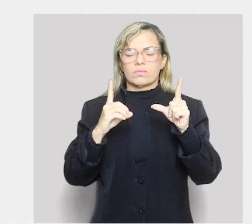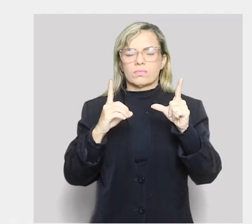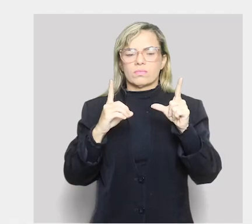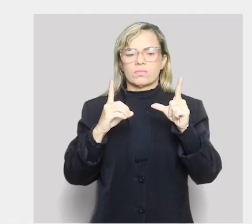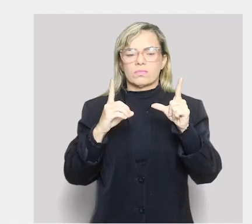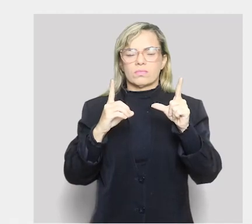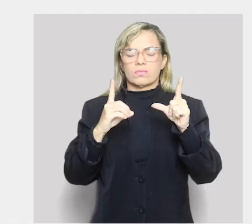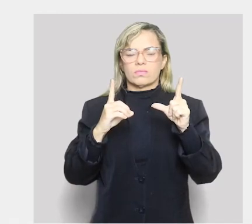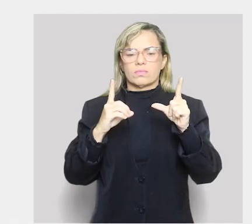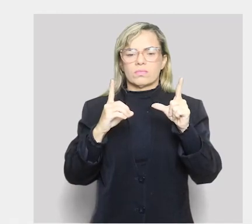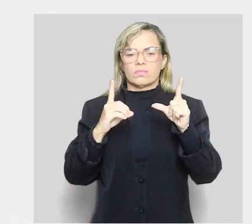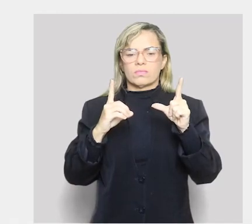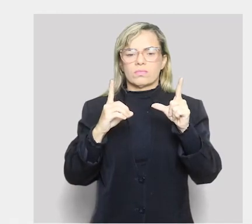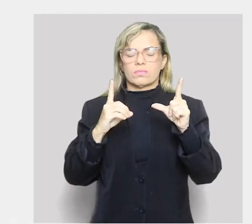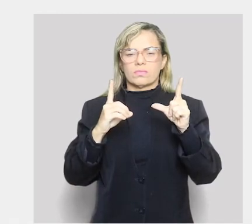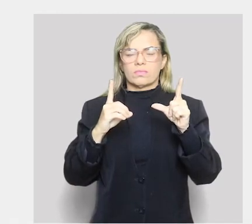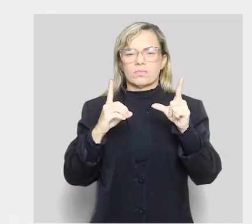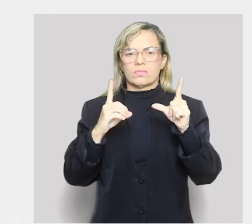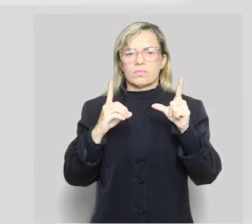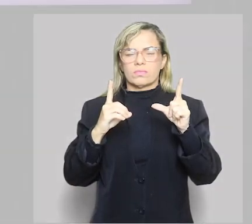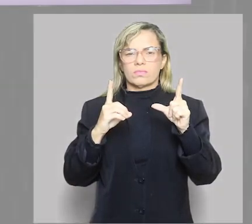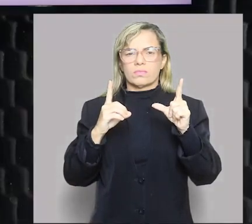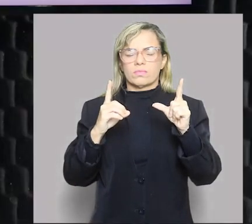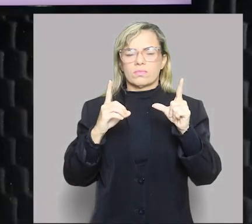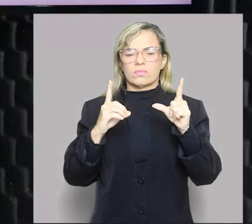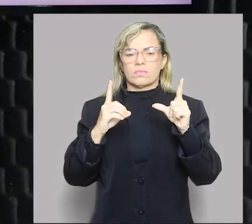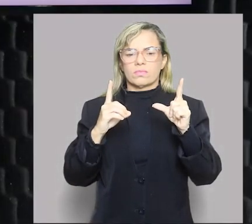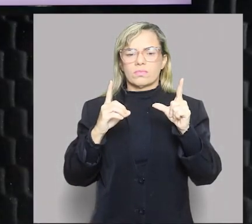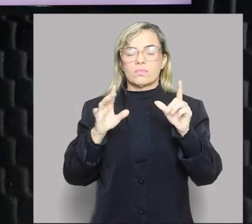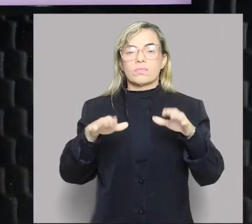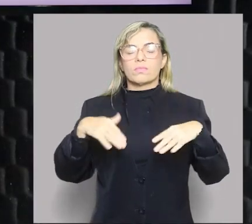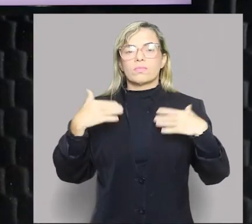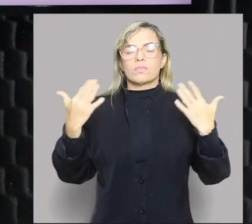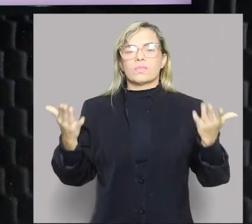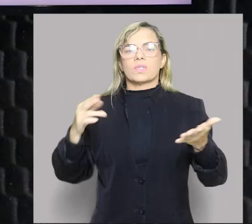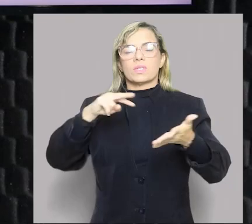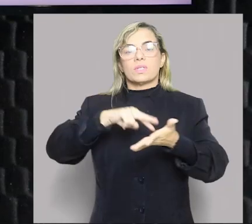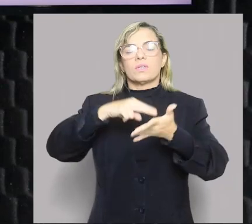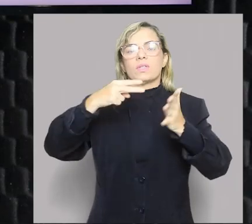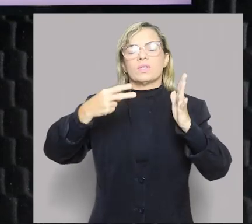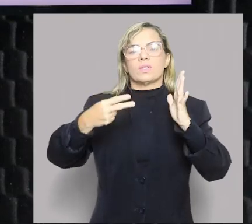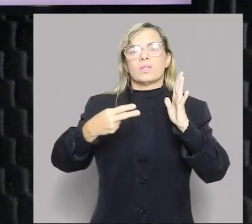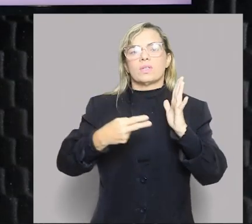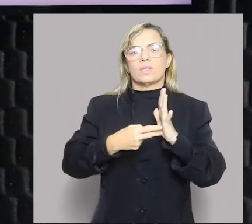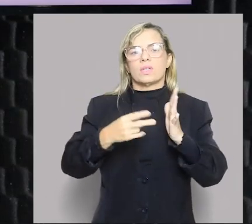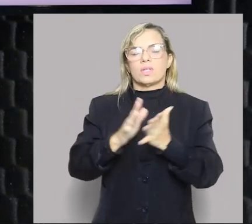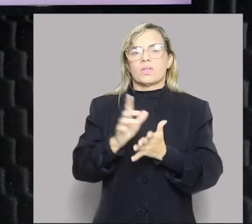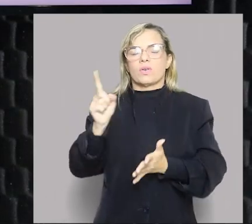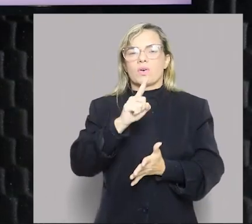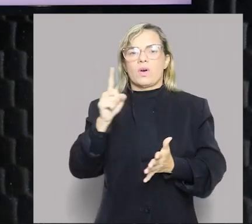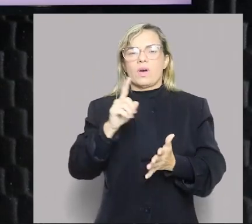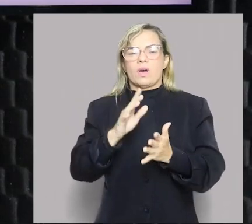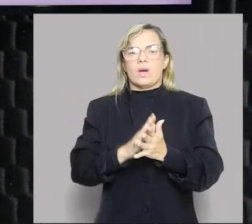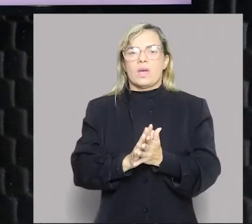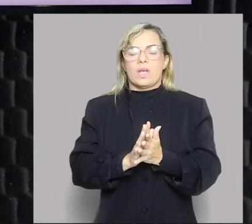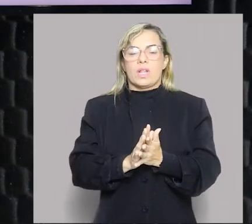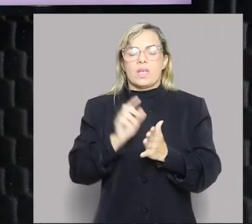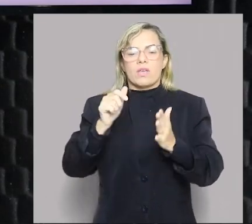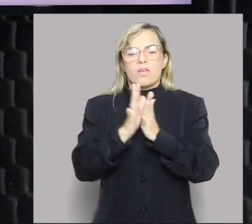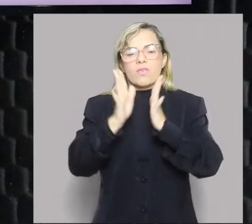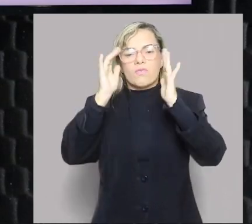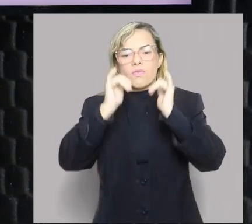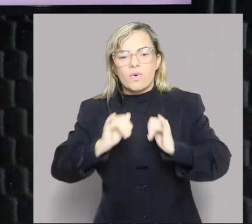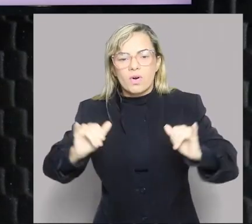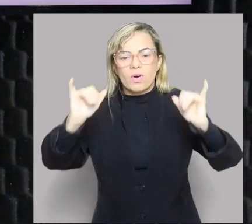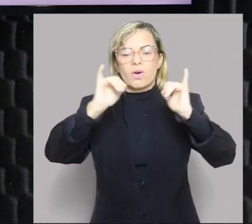compulsivo por alimentação, certo? Expor significa dizer que ele não faz defesa de uma ideia, ele informa.